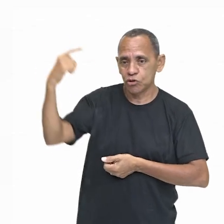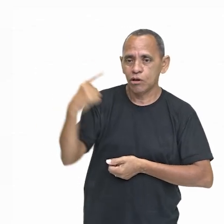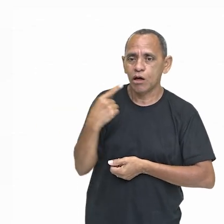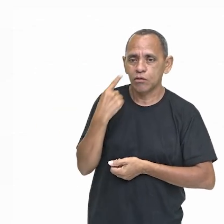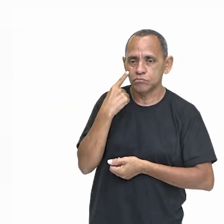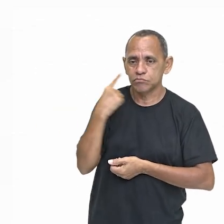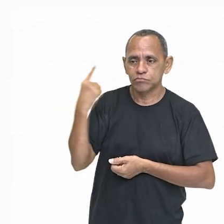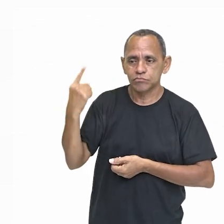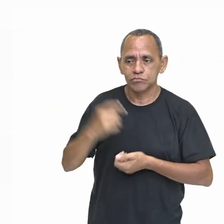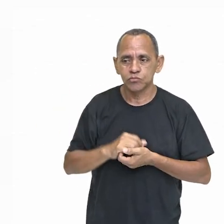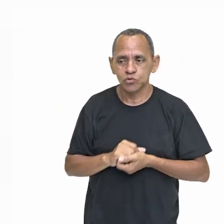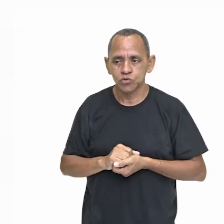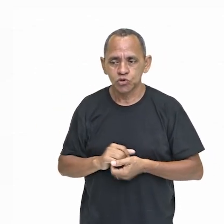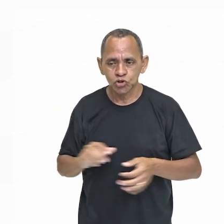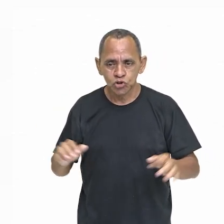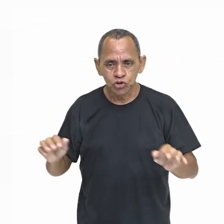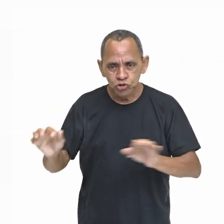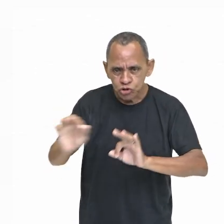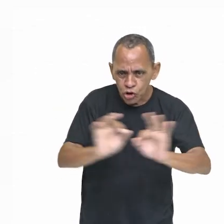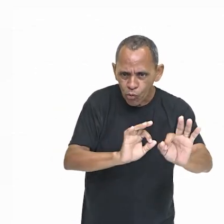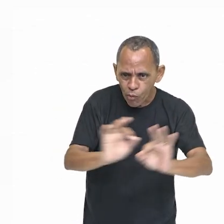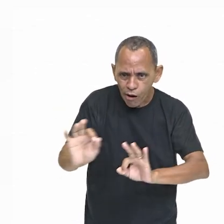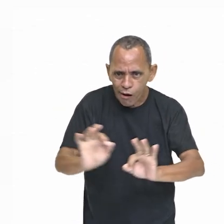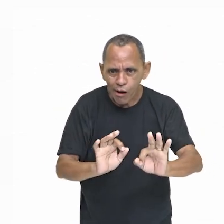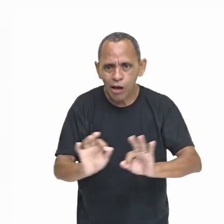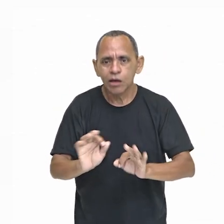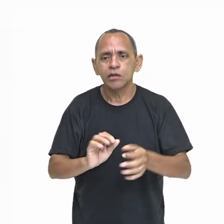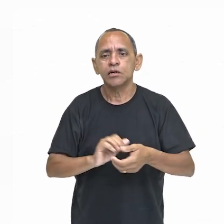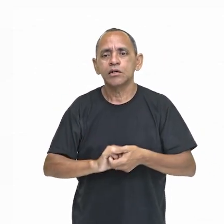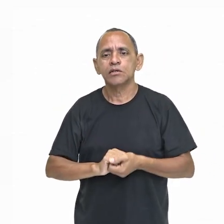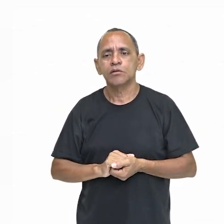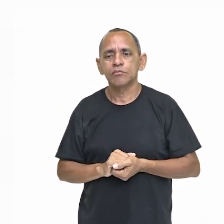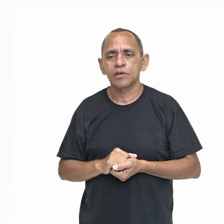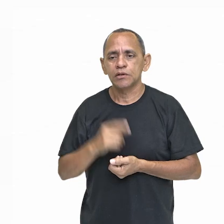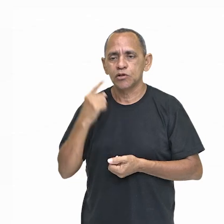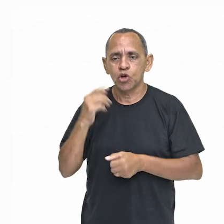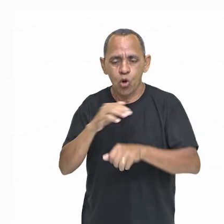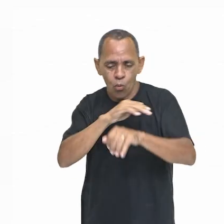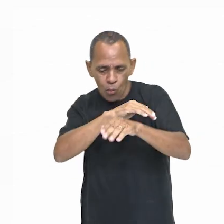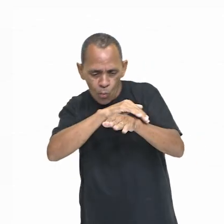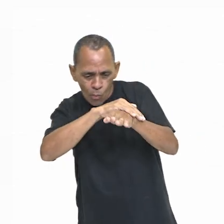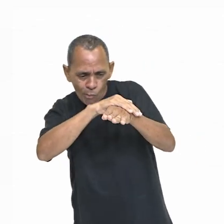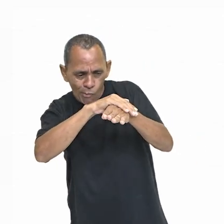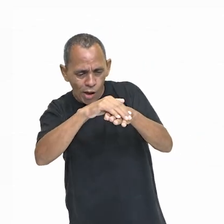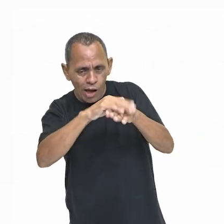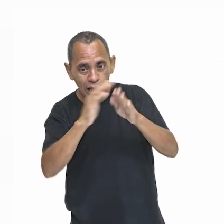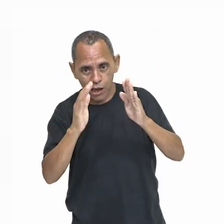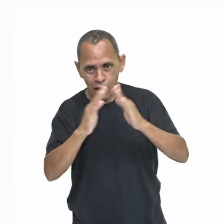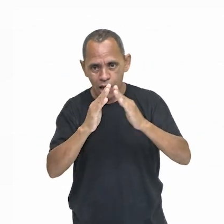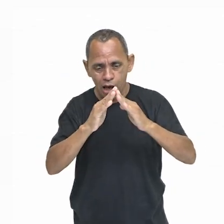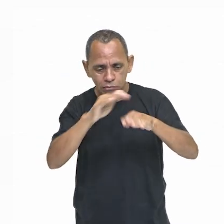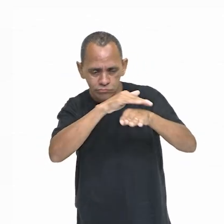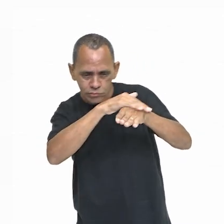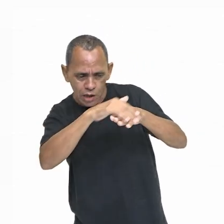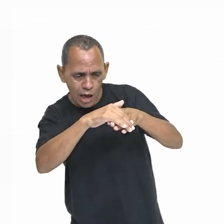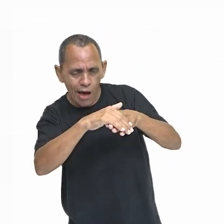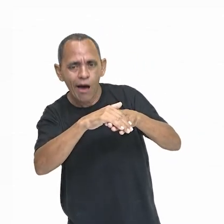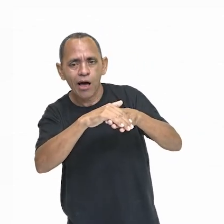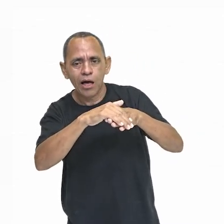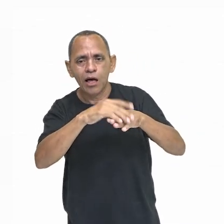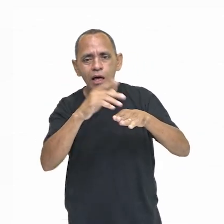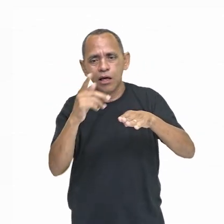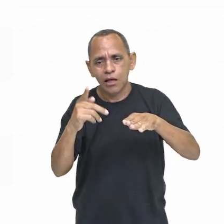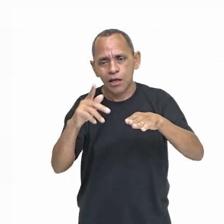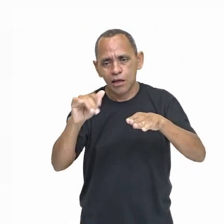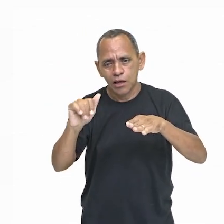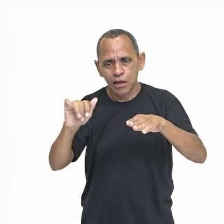esquema, olha lá esse esquema. Temos o painel solar, temos o inversor, como nós vimos lá